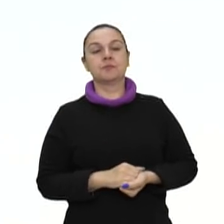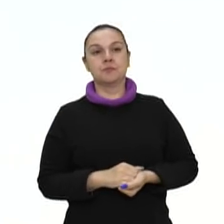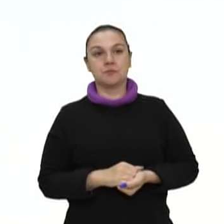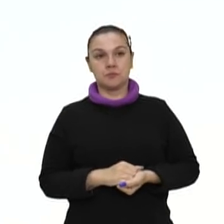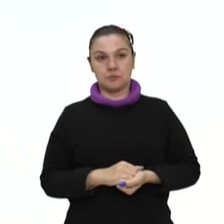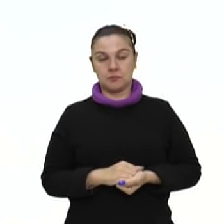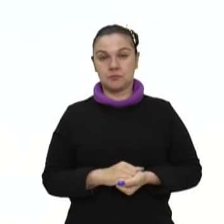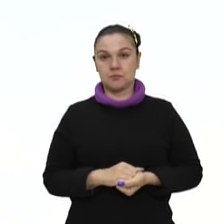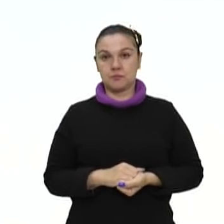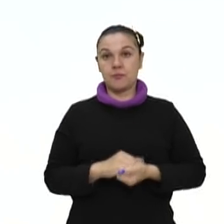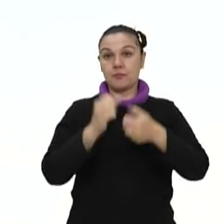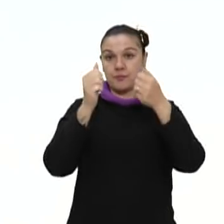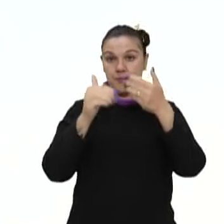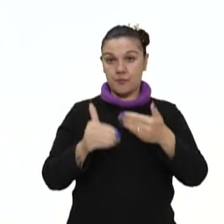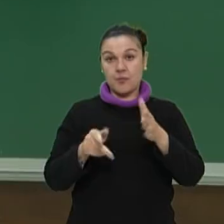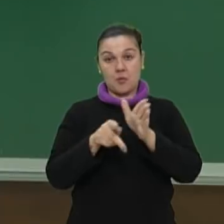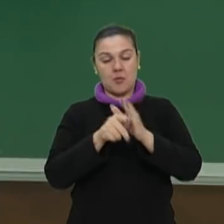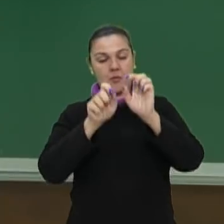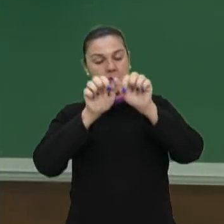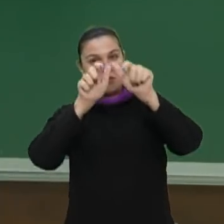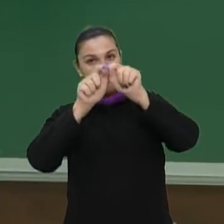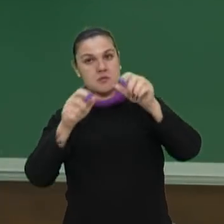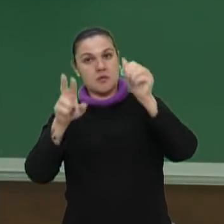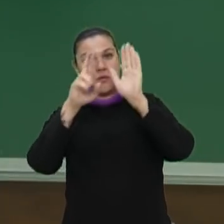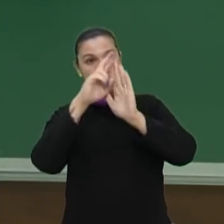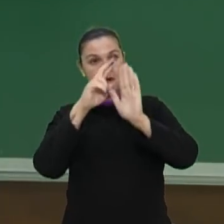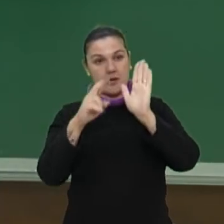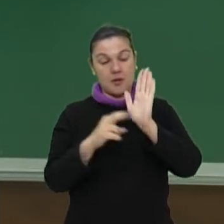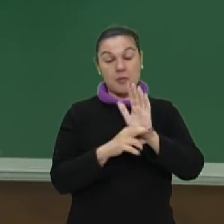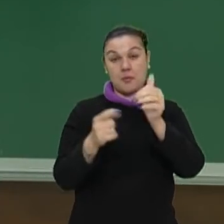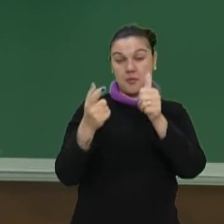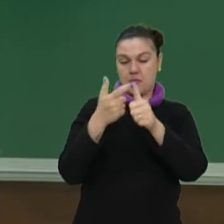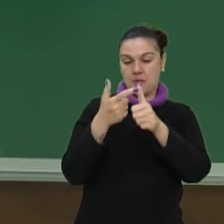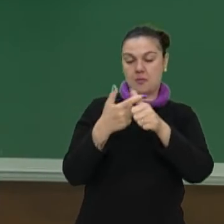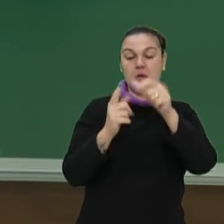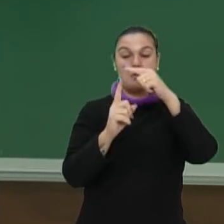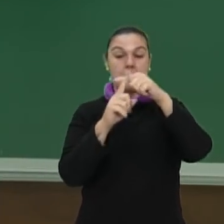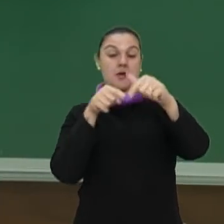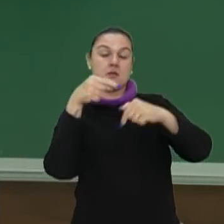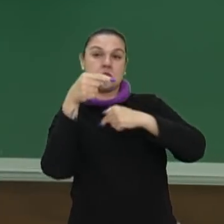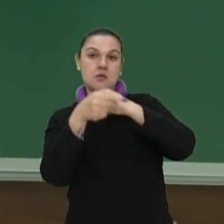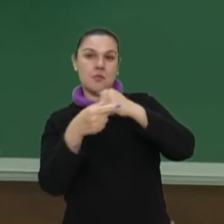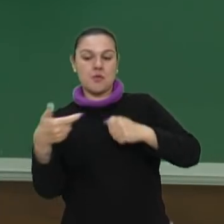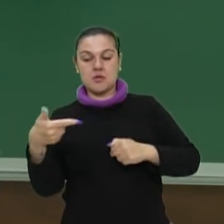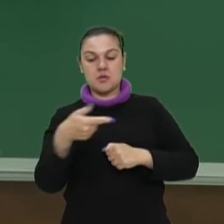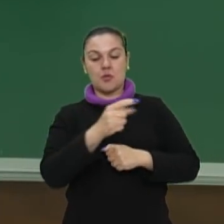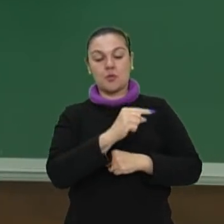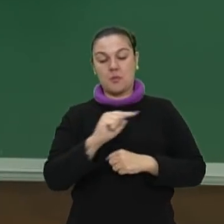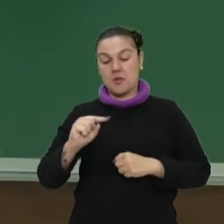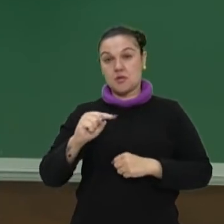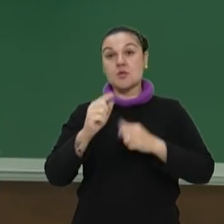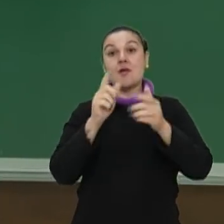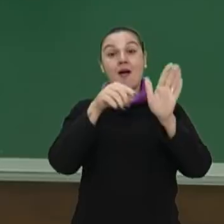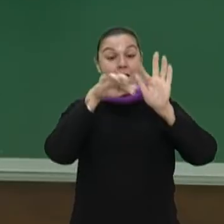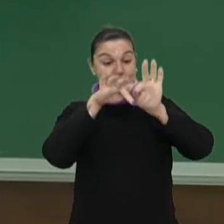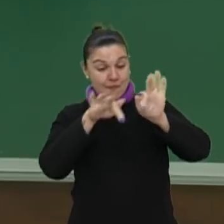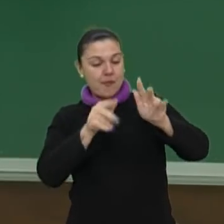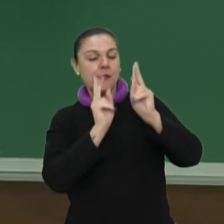utilizando apenas o menos, ok? Uma vez com o mais, outra vez com o menos, beleza? A fórmula é a mesma, só vai ali,